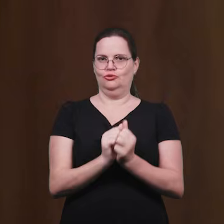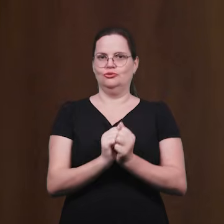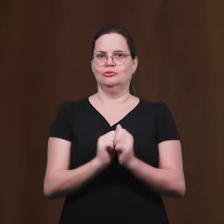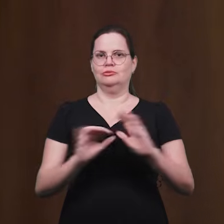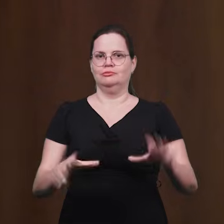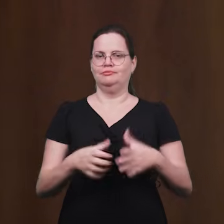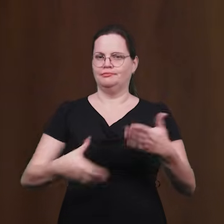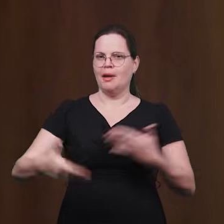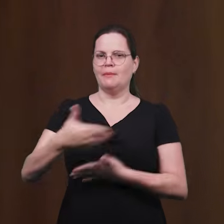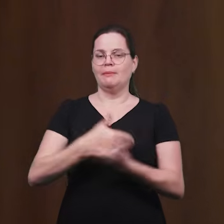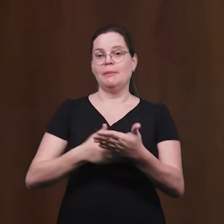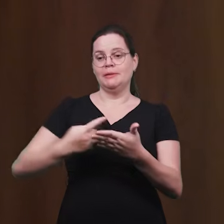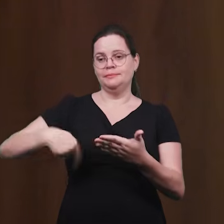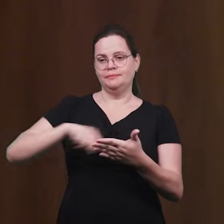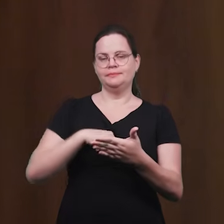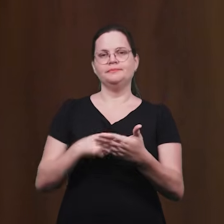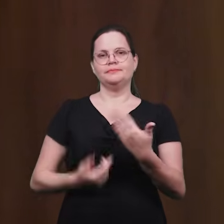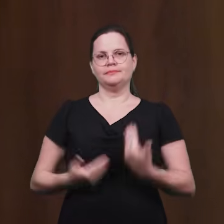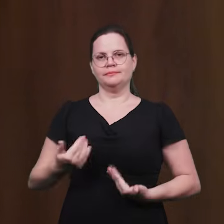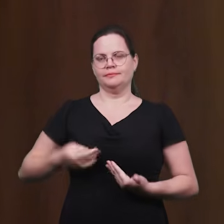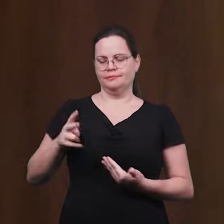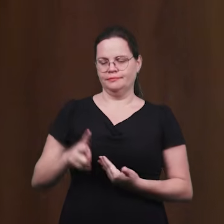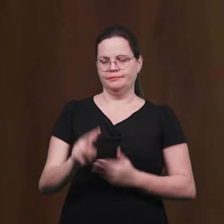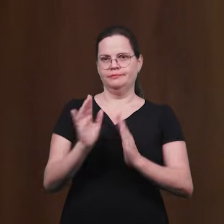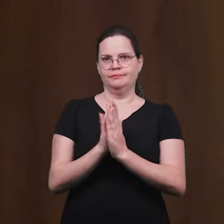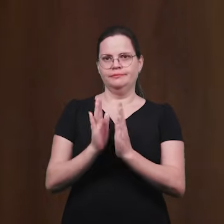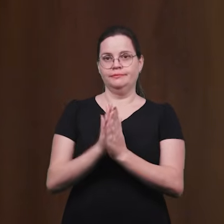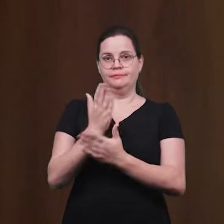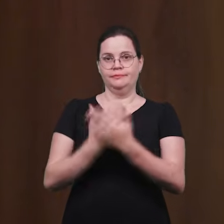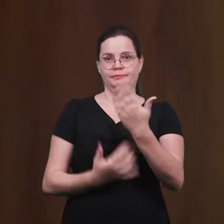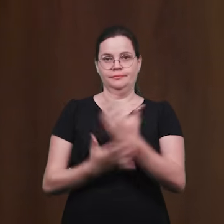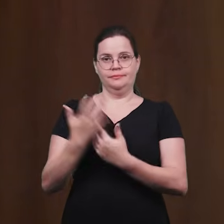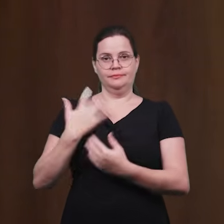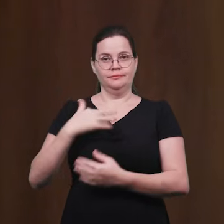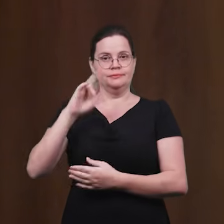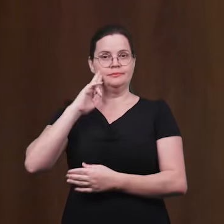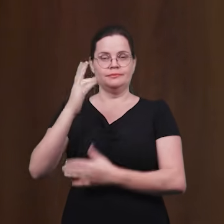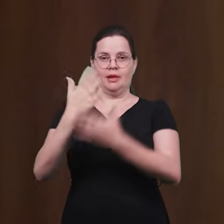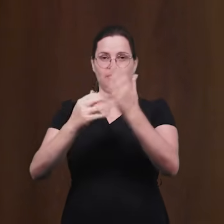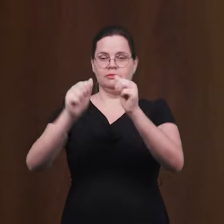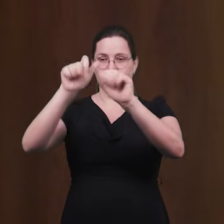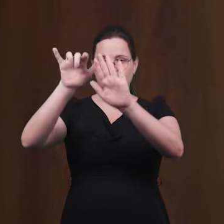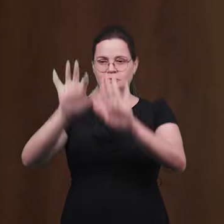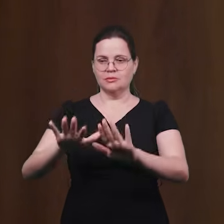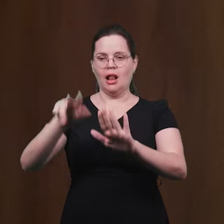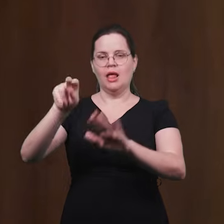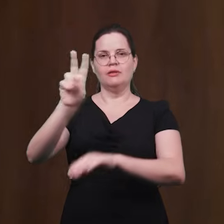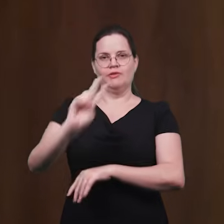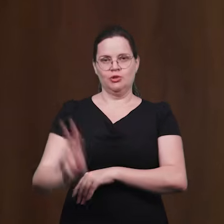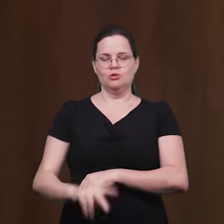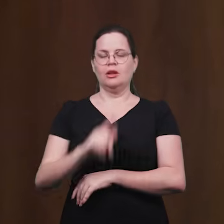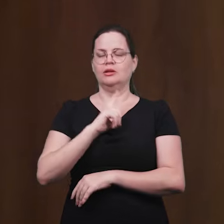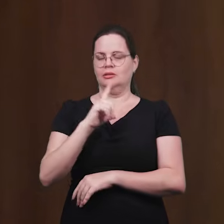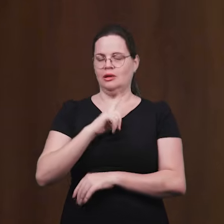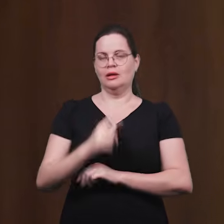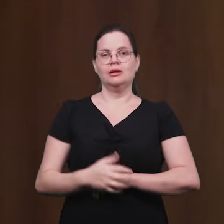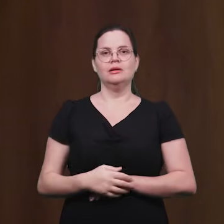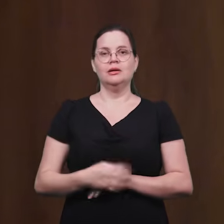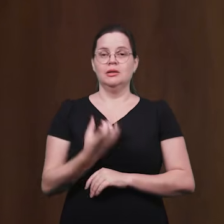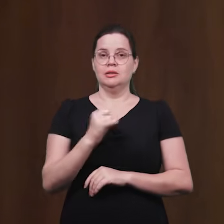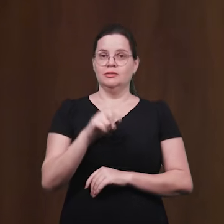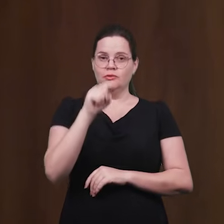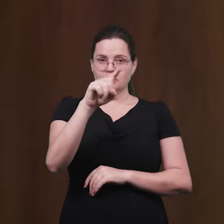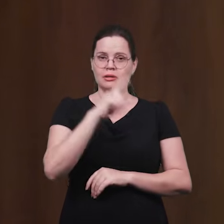e a igreja está orando, a mão do Senhor está estendida sobre a igreja aí na Venezuela. Aqueles que têm